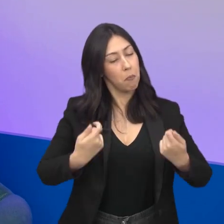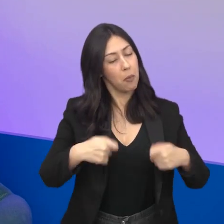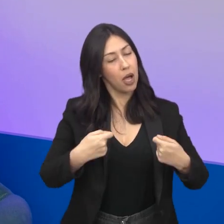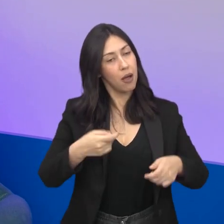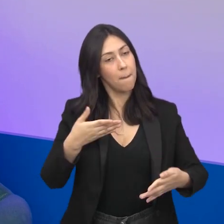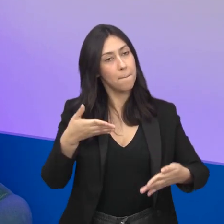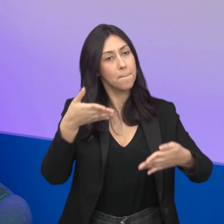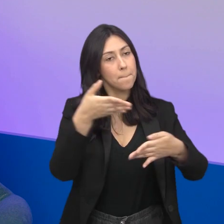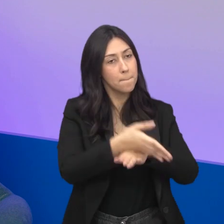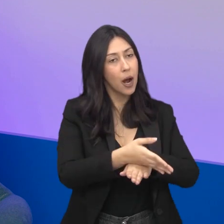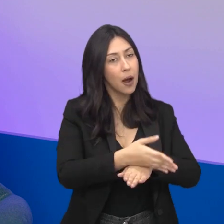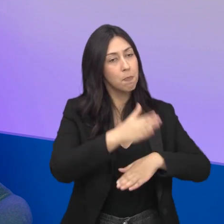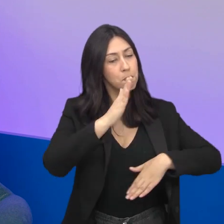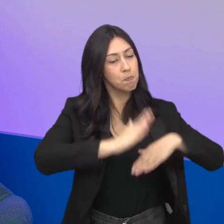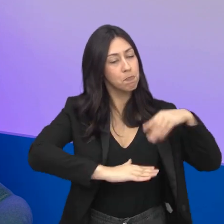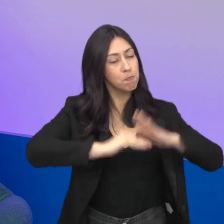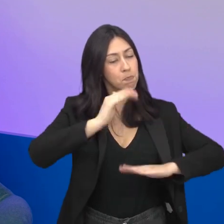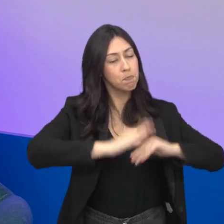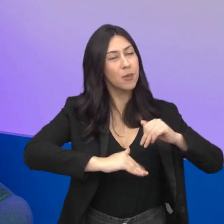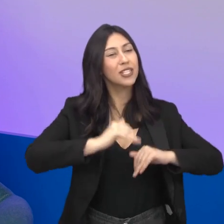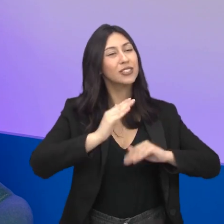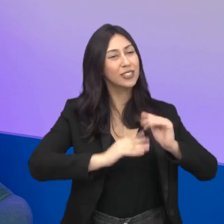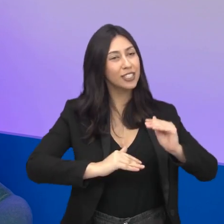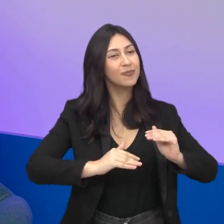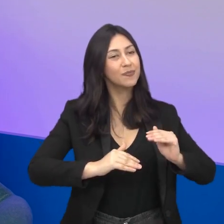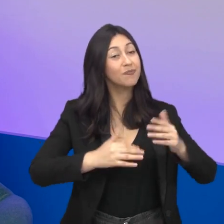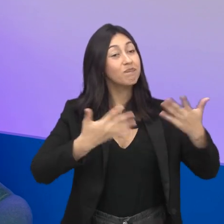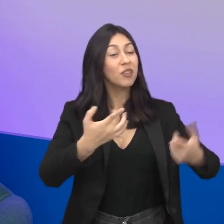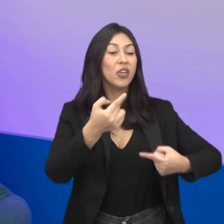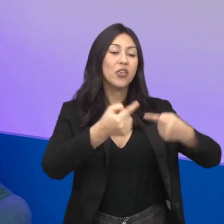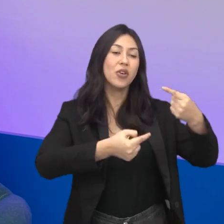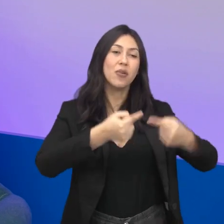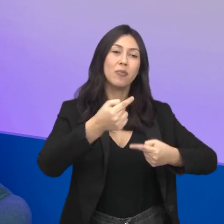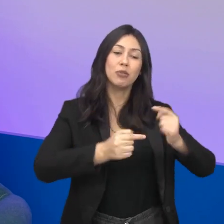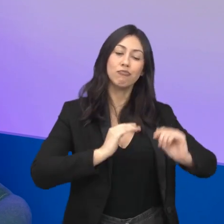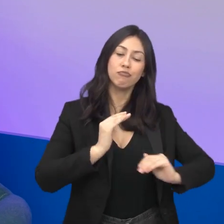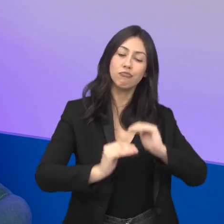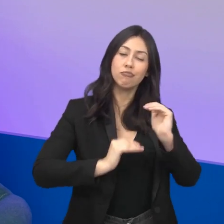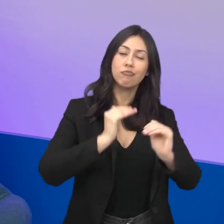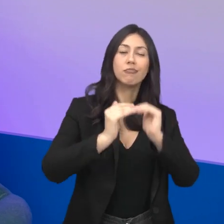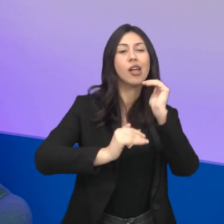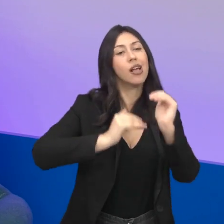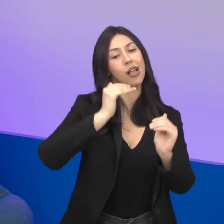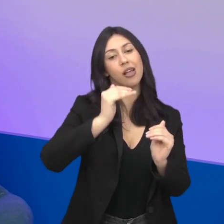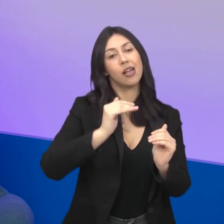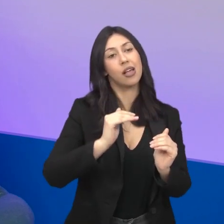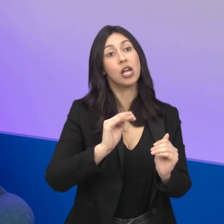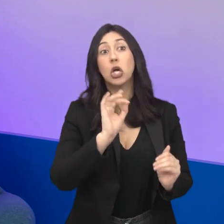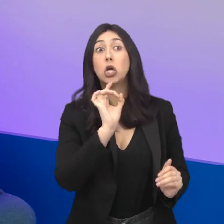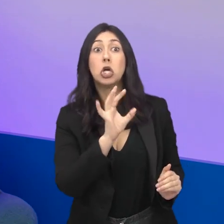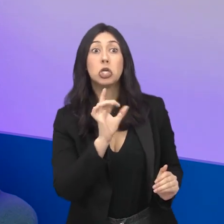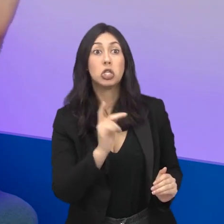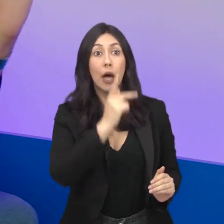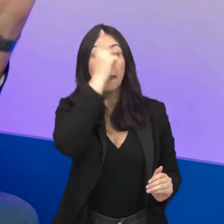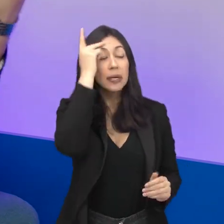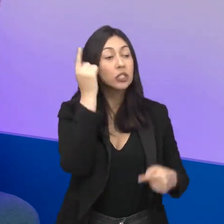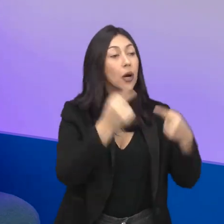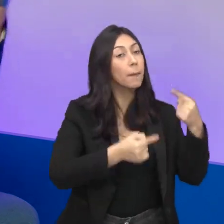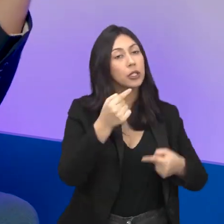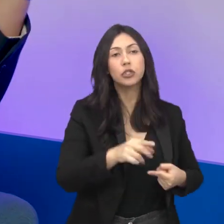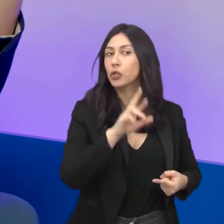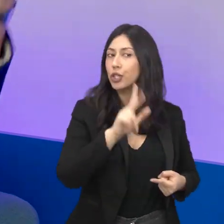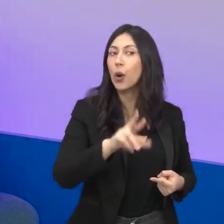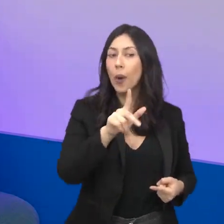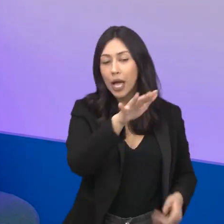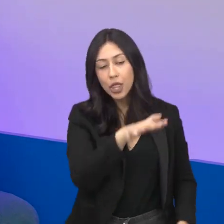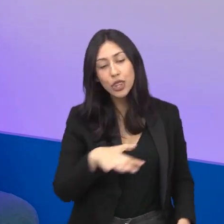bom cidadão, né, fazendo um exercício da cidadania, que a política pode melhorar. Não é só uma coisa só para